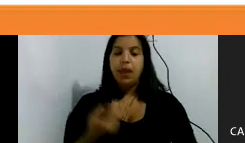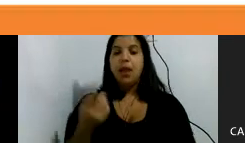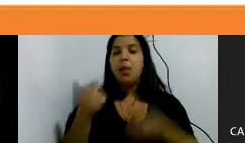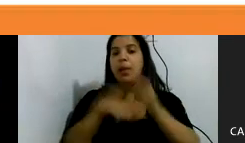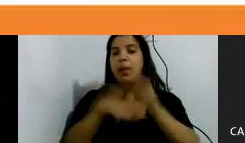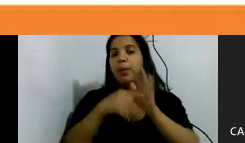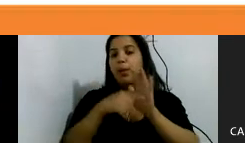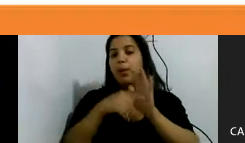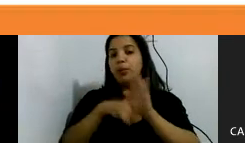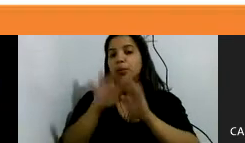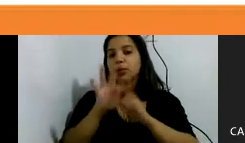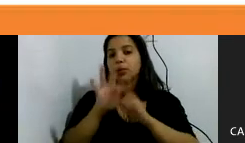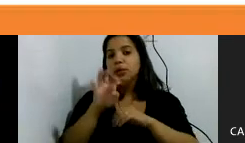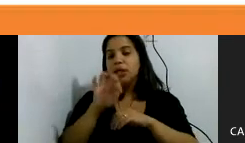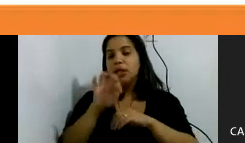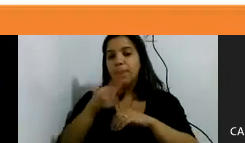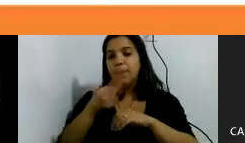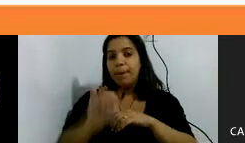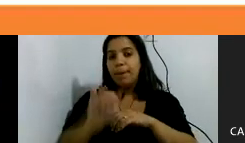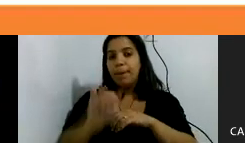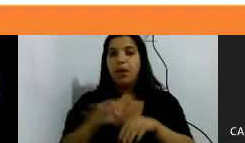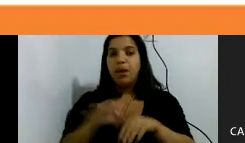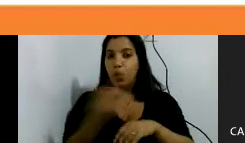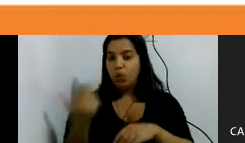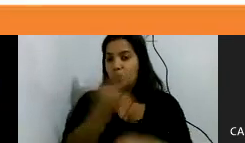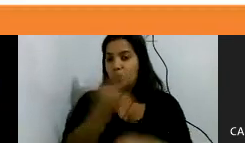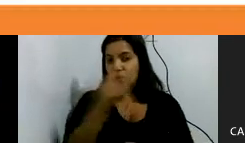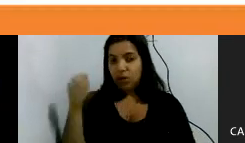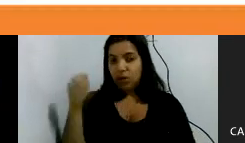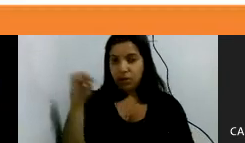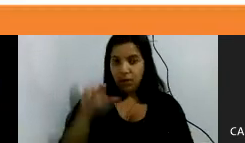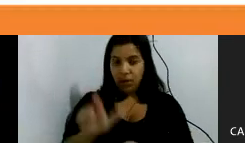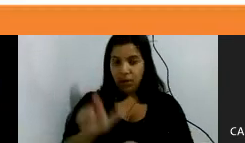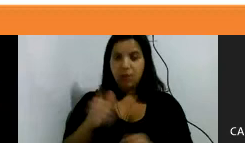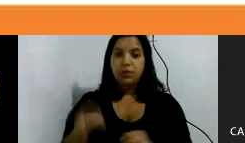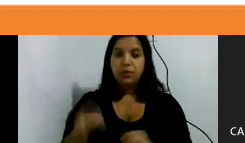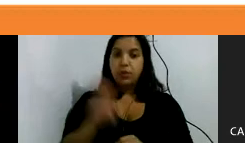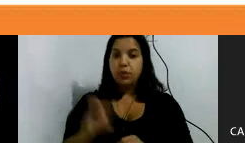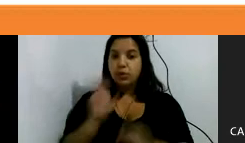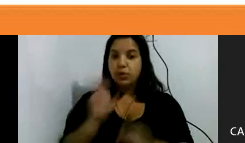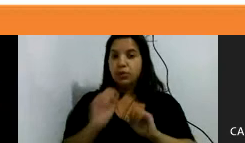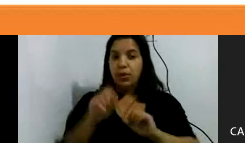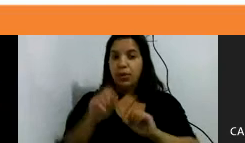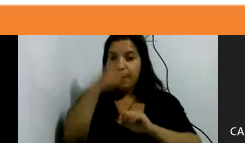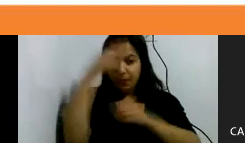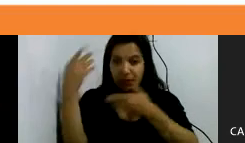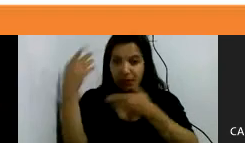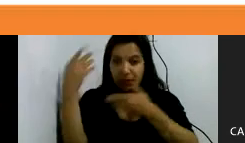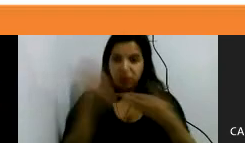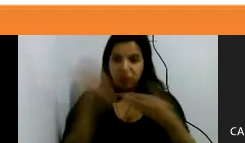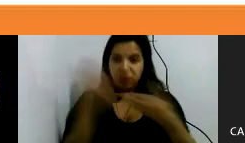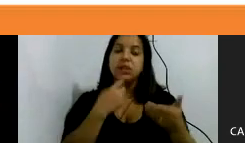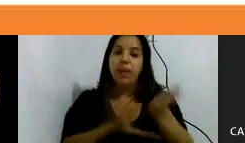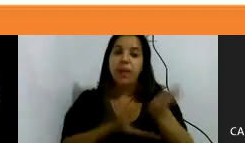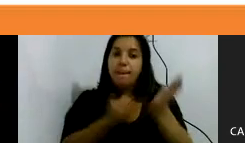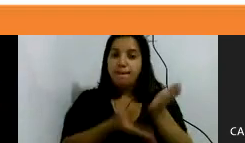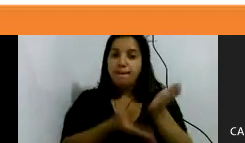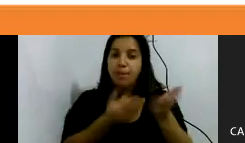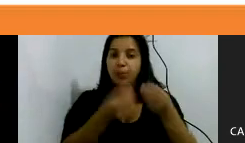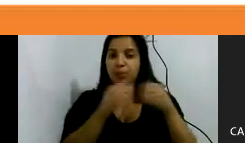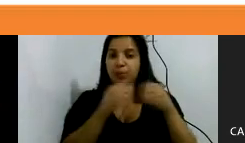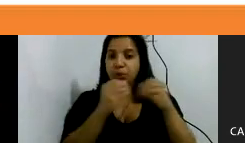imunoterapia. O volume final dessa bolsa é de 200 ml. Então, ele é utilizado em pacientes que apresentam